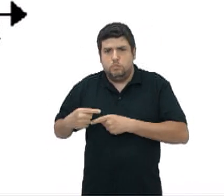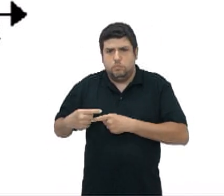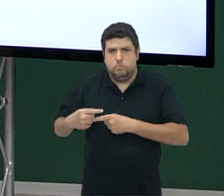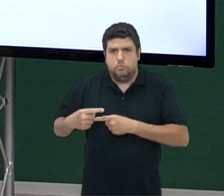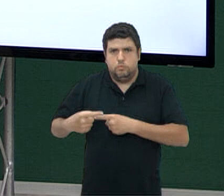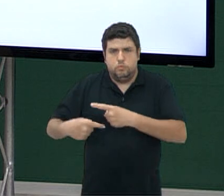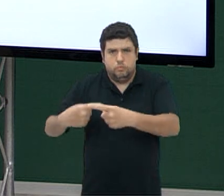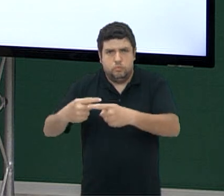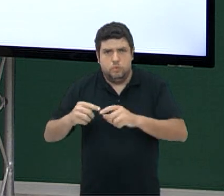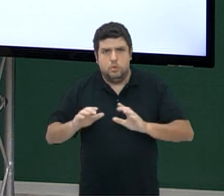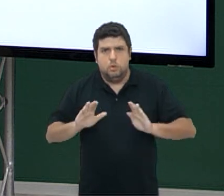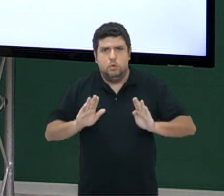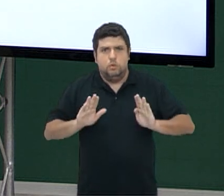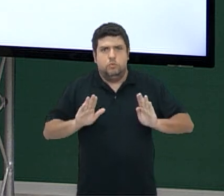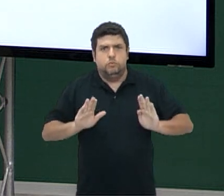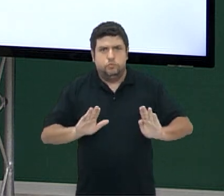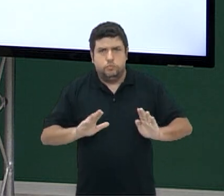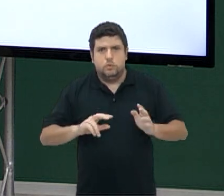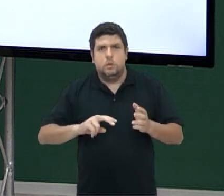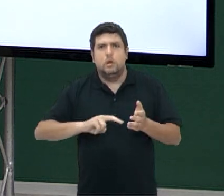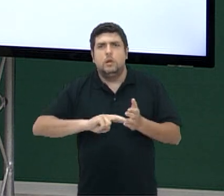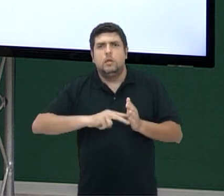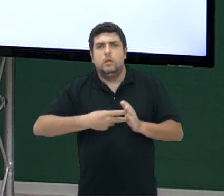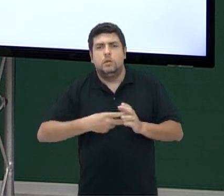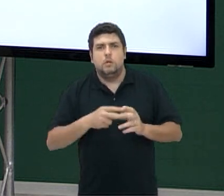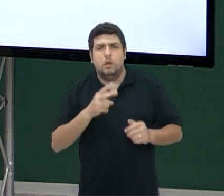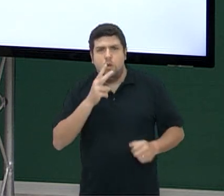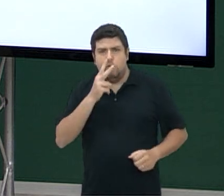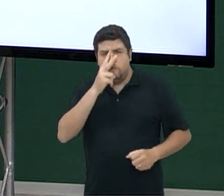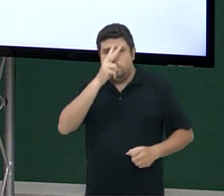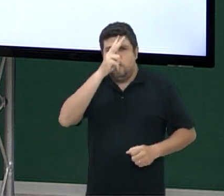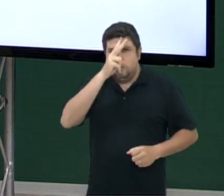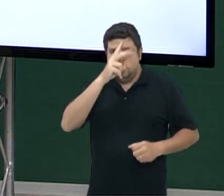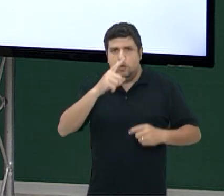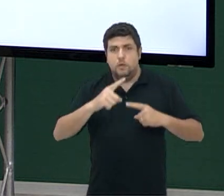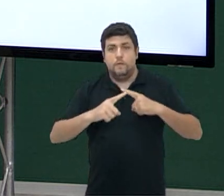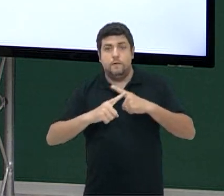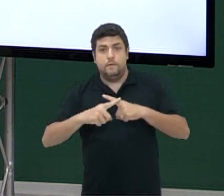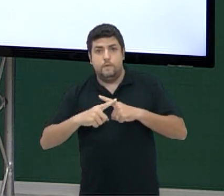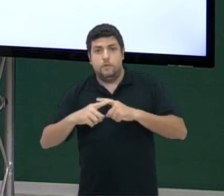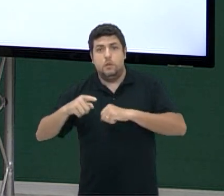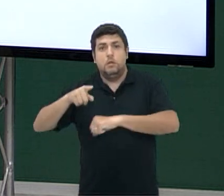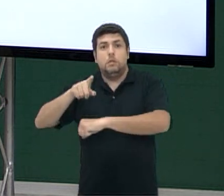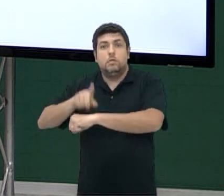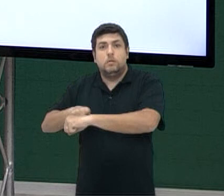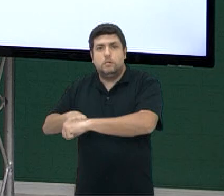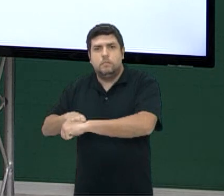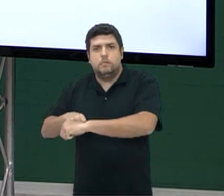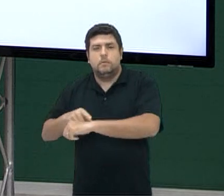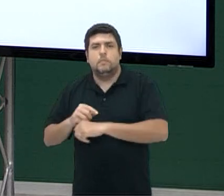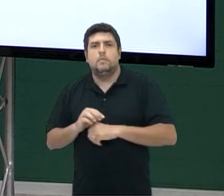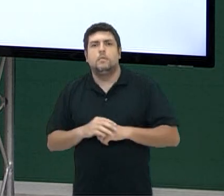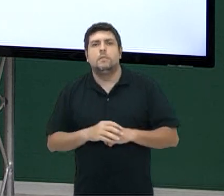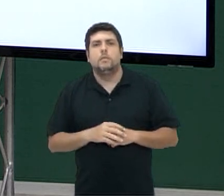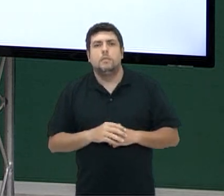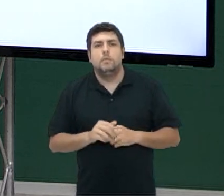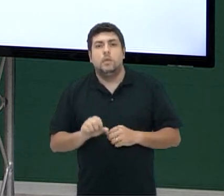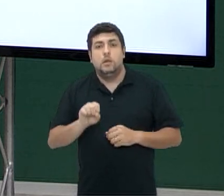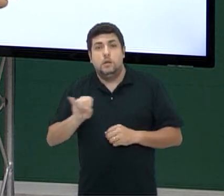um impulso é igual à força vezes a variação do tempo. E se eu tiver um gráfico